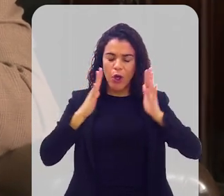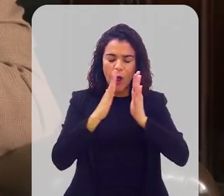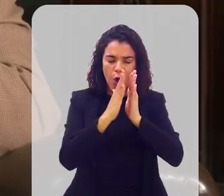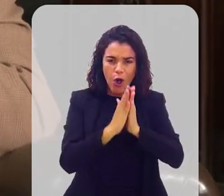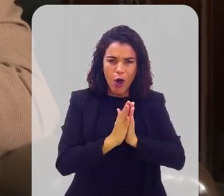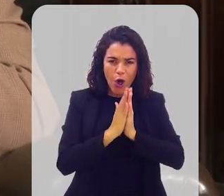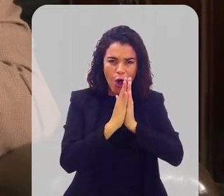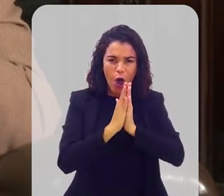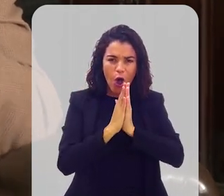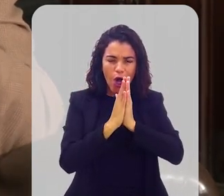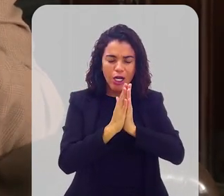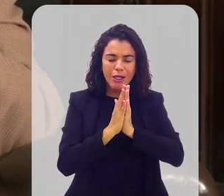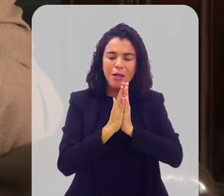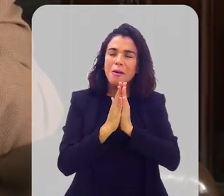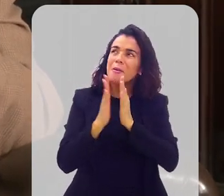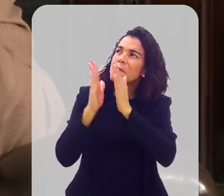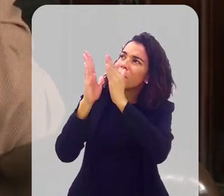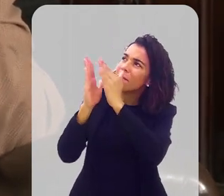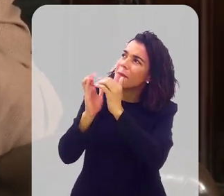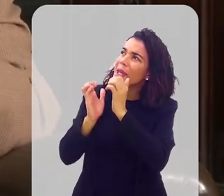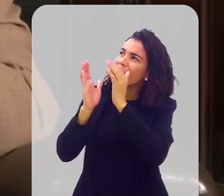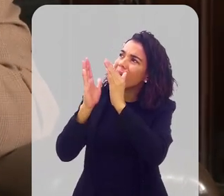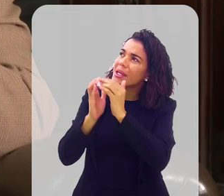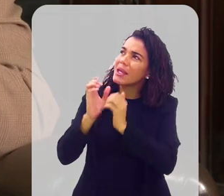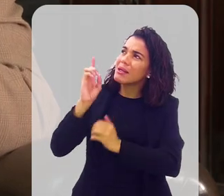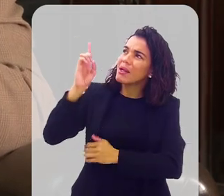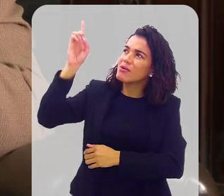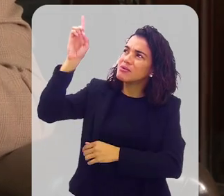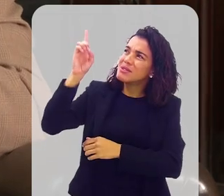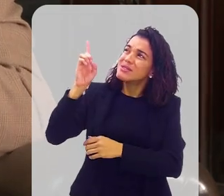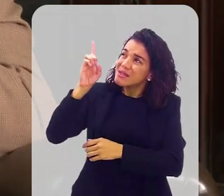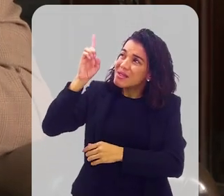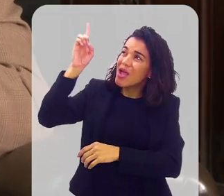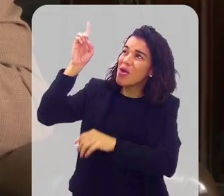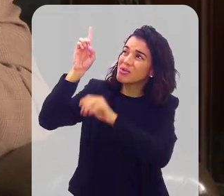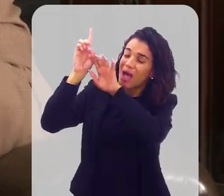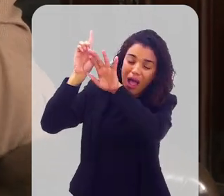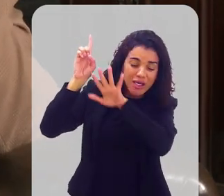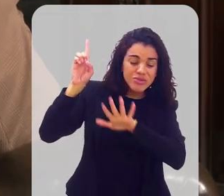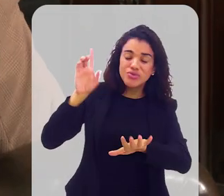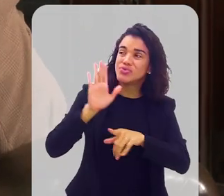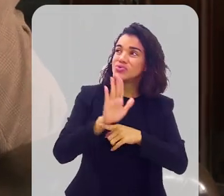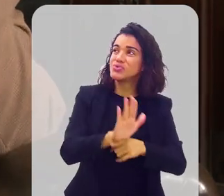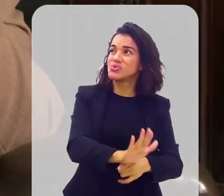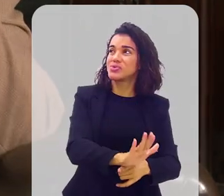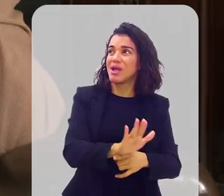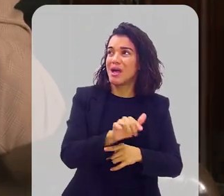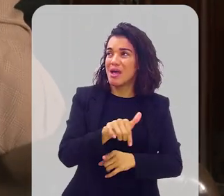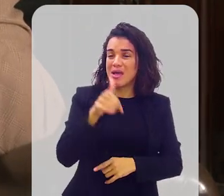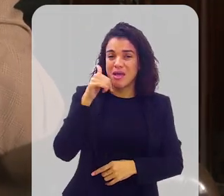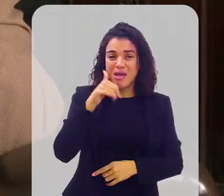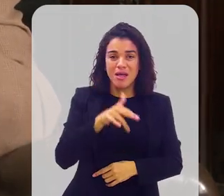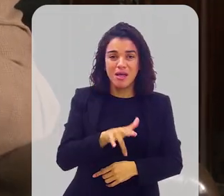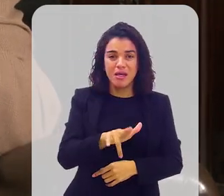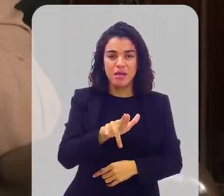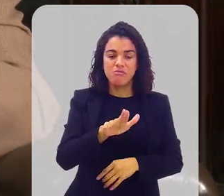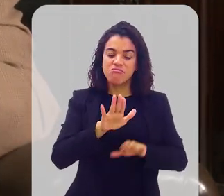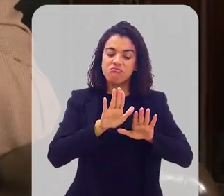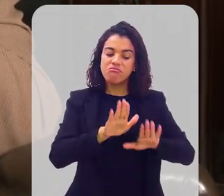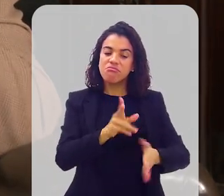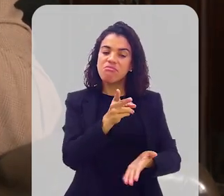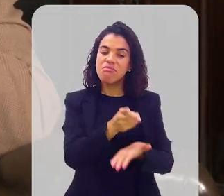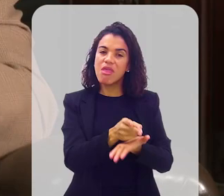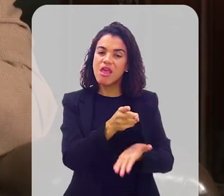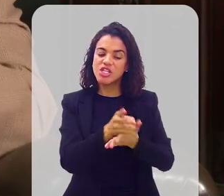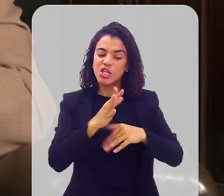Ora pela irmã, ele clama a Deus, ele pede a Deus para que o Senhor tirasse aquilo, mas o Senhor deixa aquela lepra